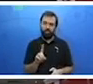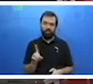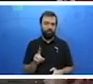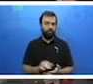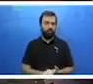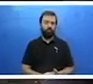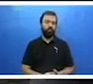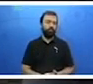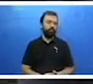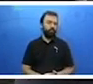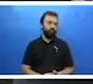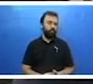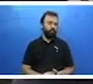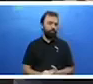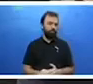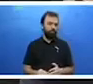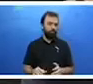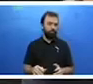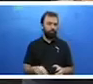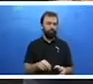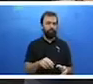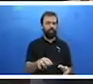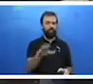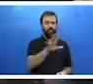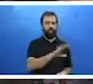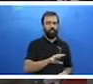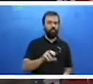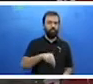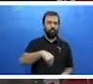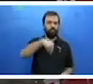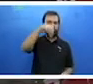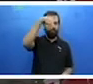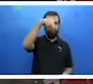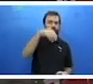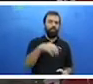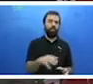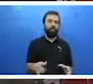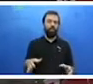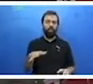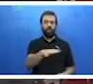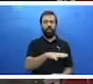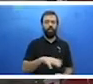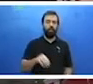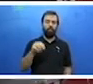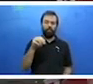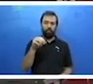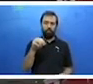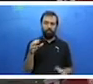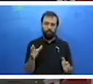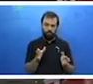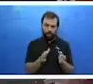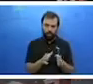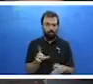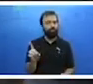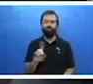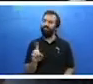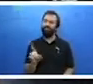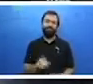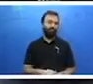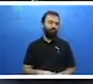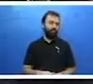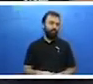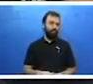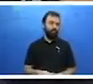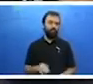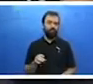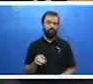Norte é a maior. Região norte tem a menor área? De novo. Errou. Já não marco mais.